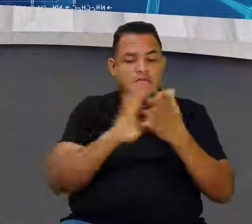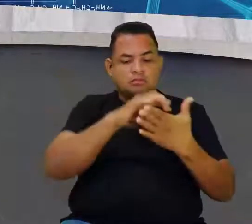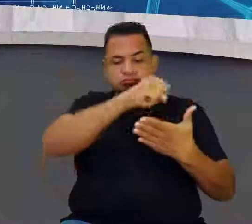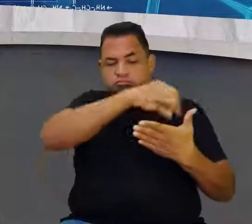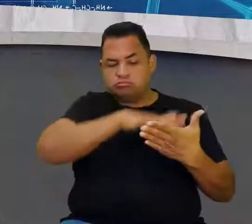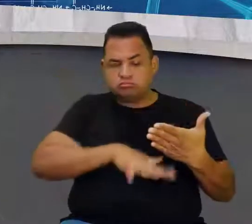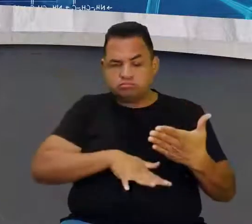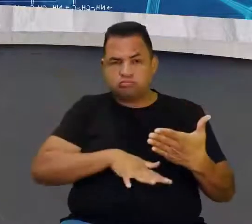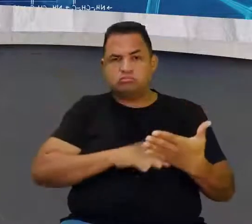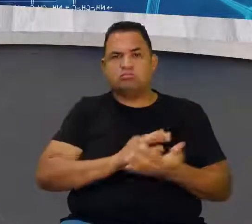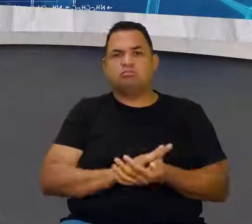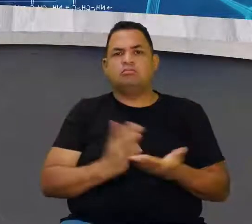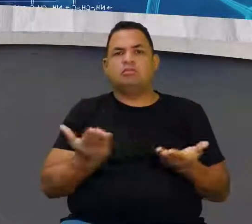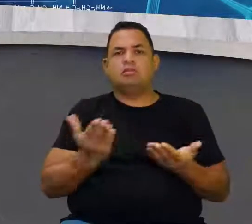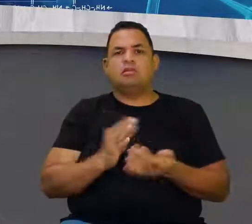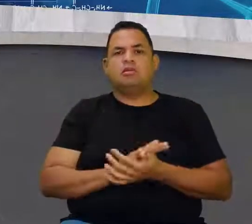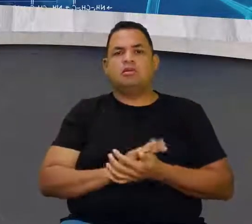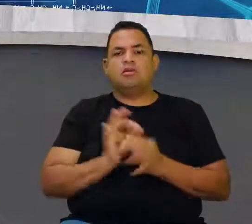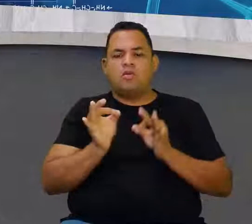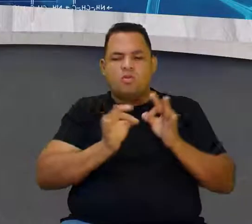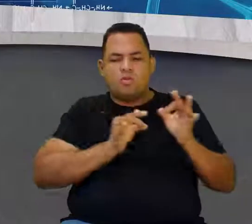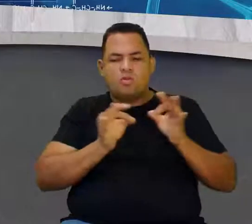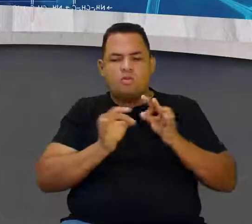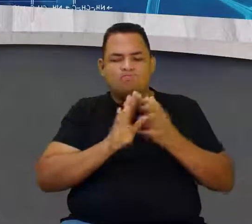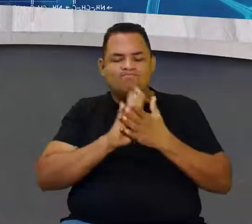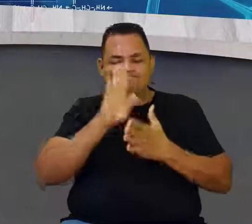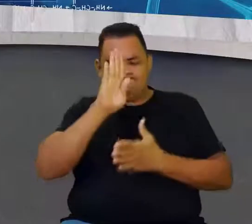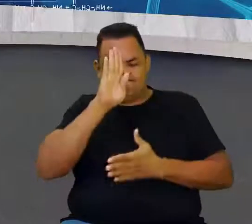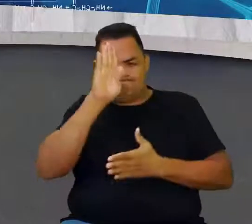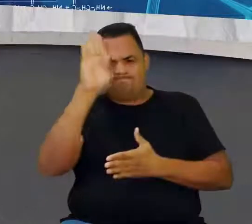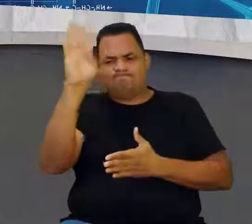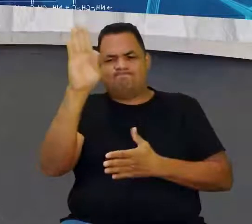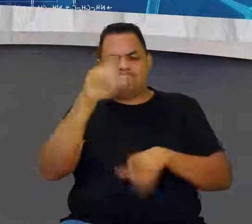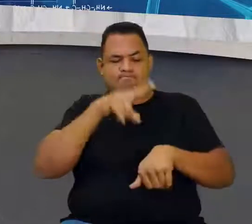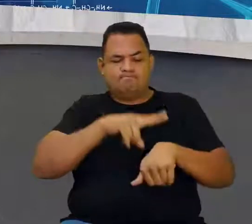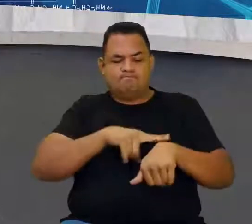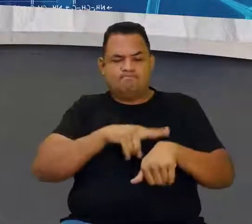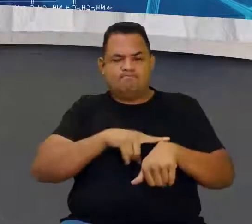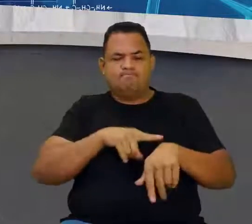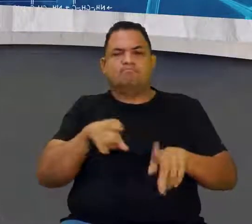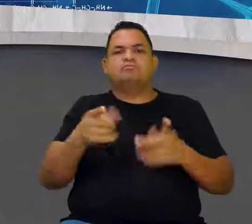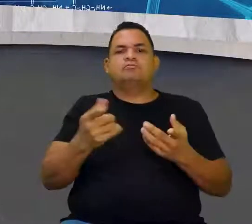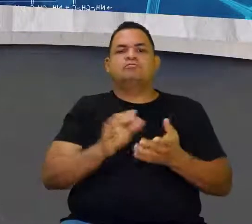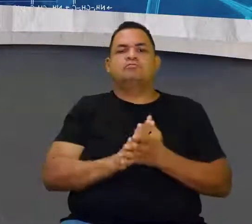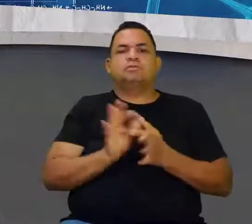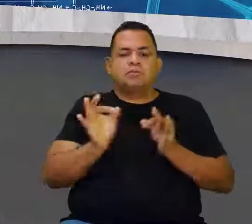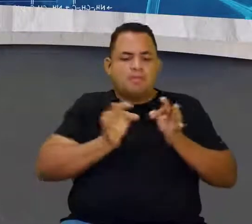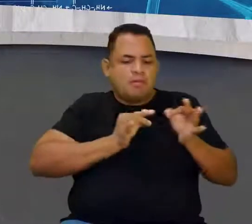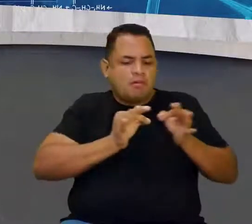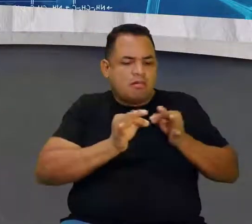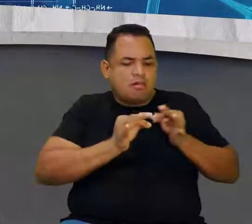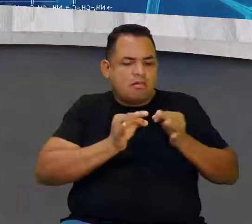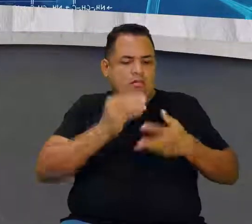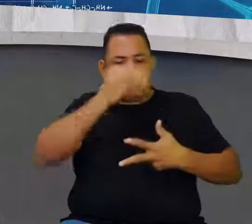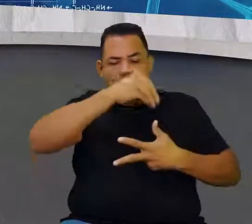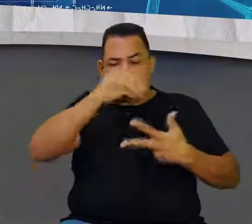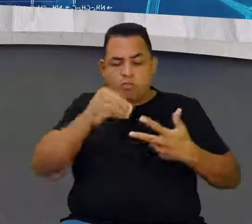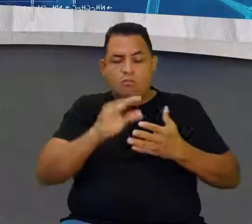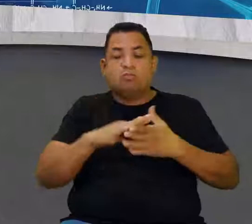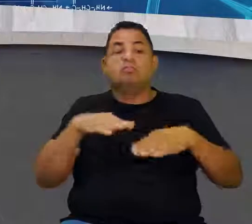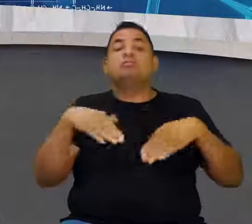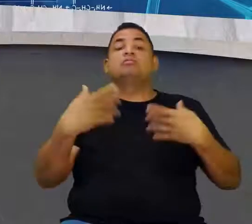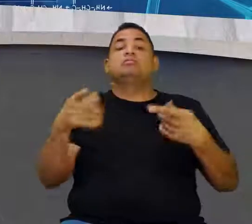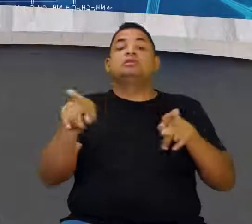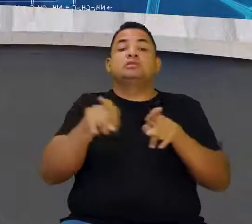das questões. Então, essa organização de tempo ela é fundamental, tanto para o preparo para o Enem,